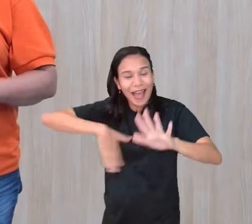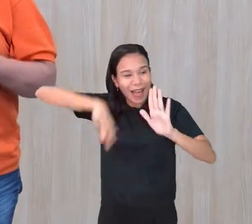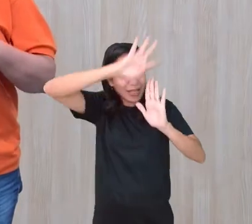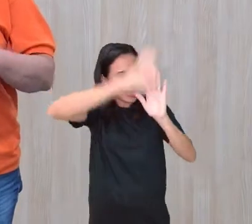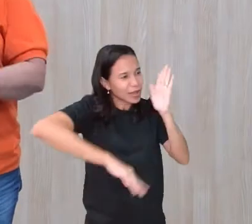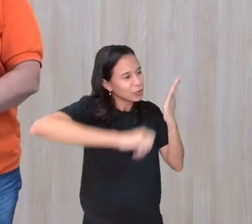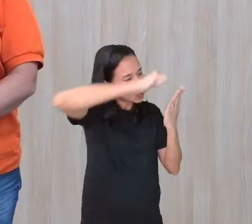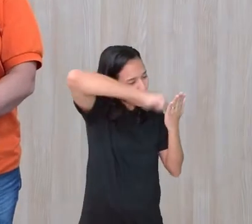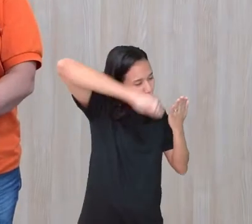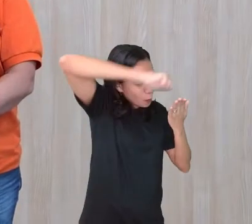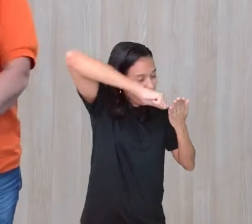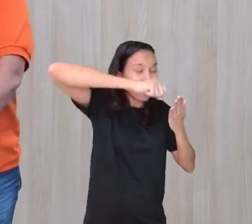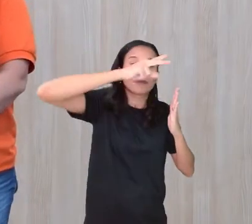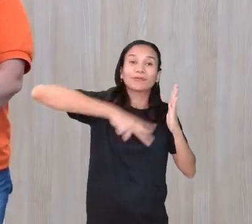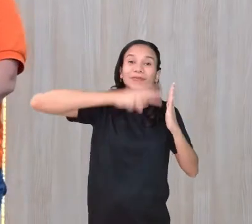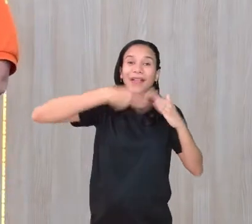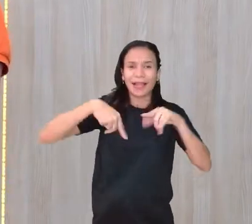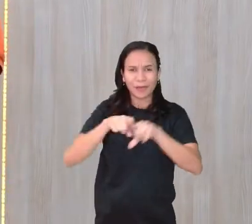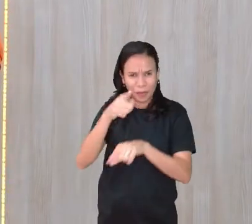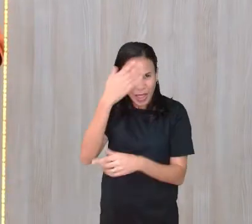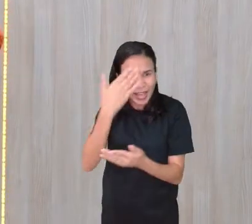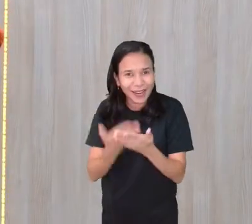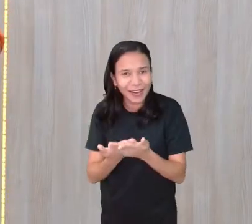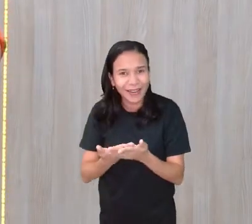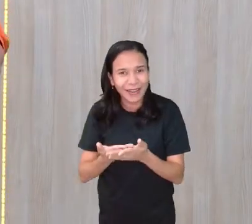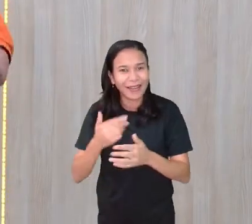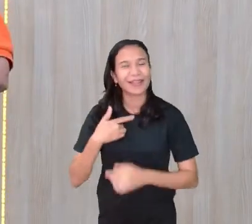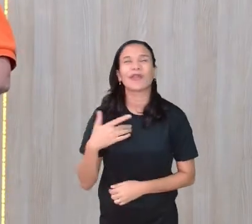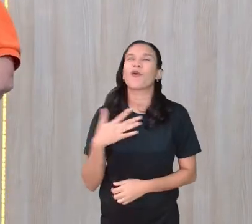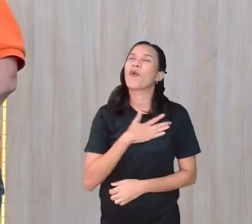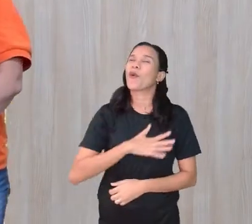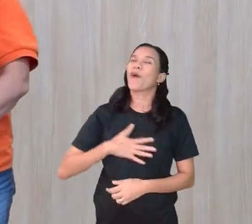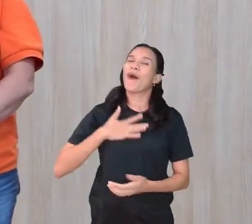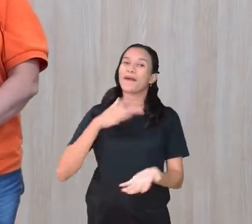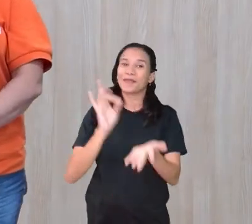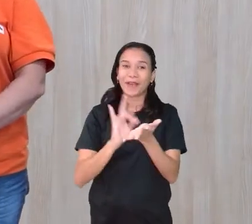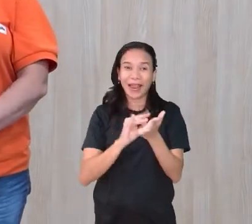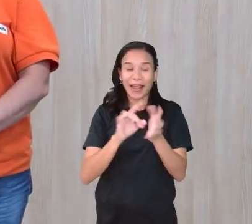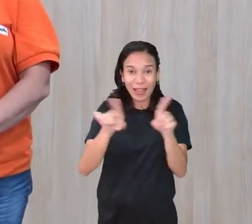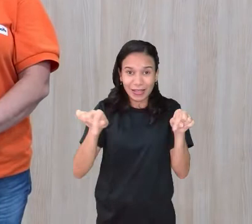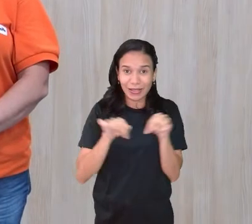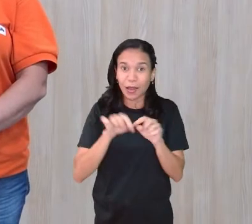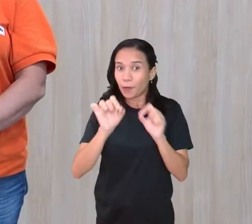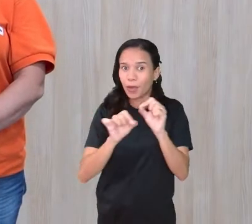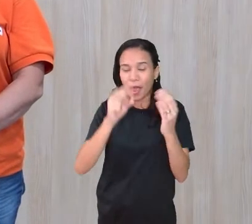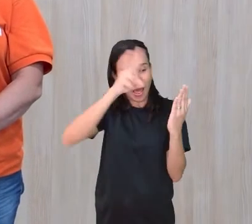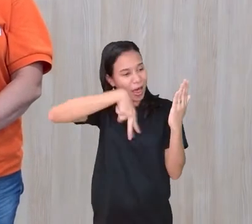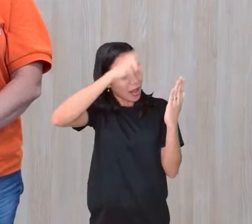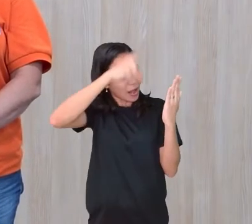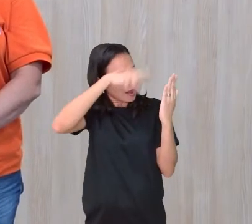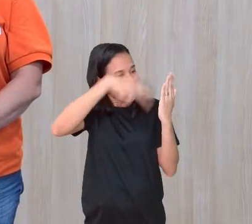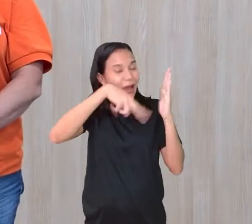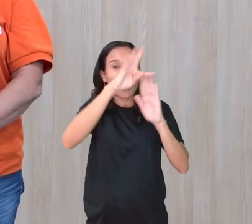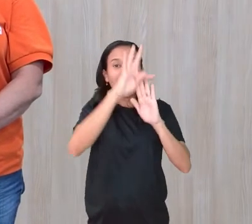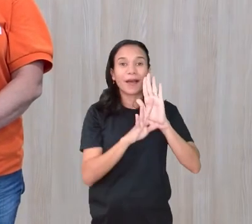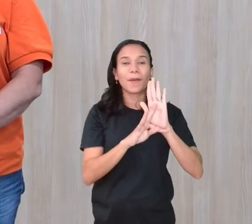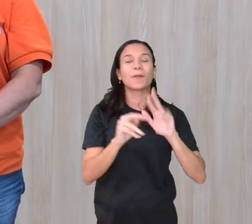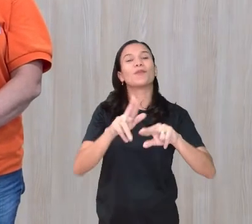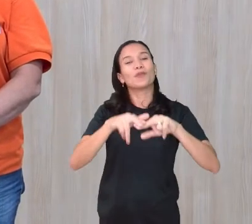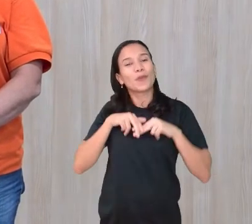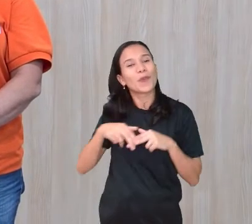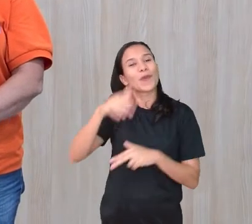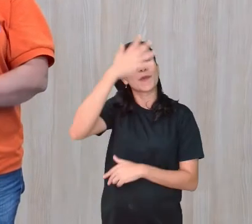texto, ler textos. Vocês acreditam que o que eu mais gosto de fazer na sala de aula é ler textos? Então,